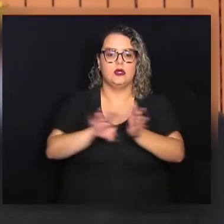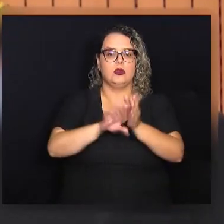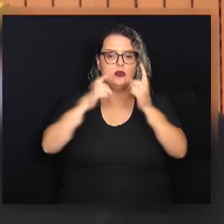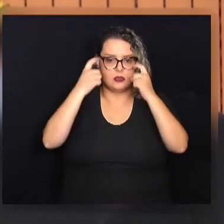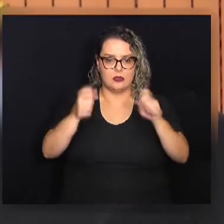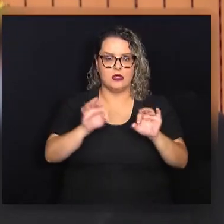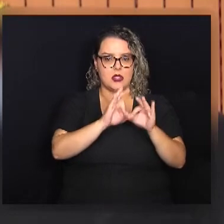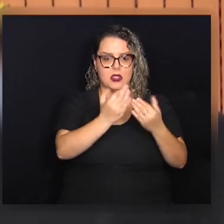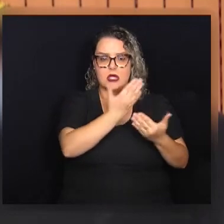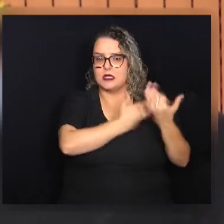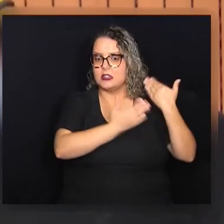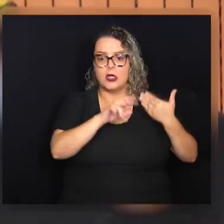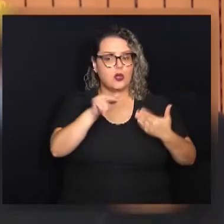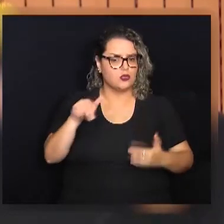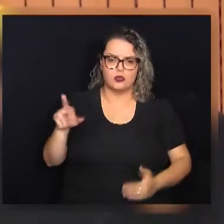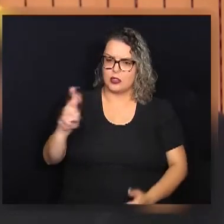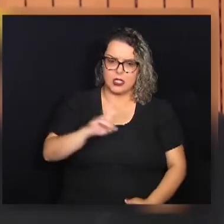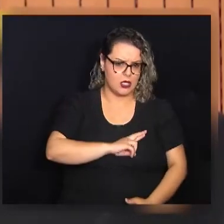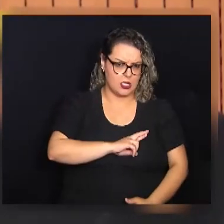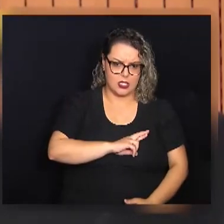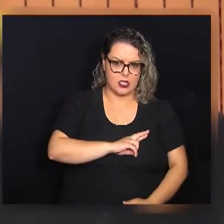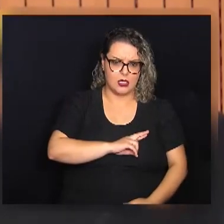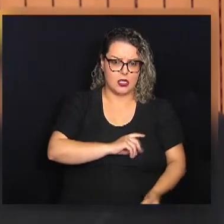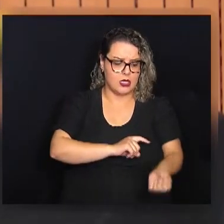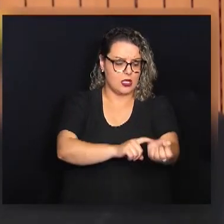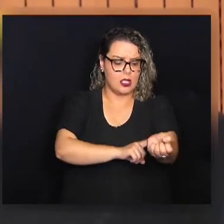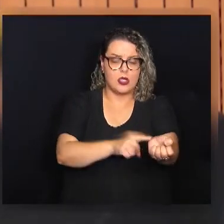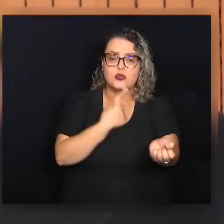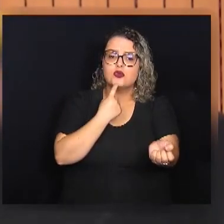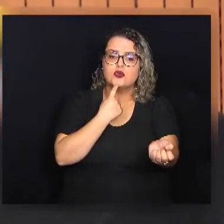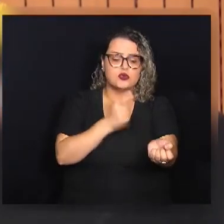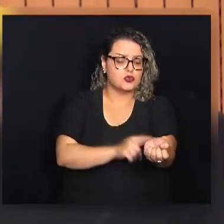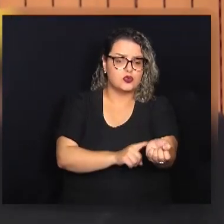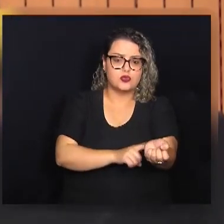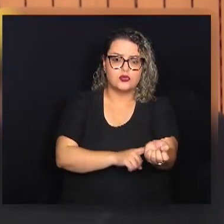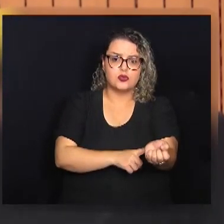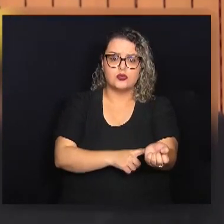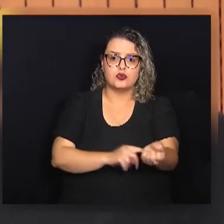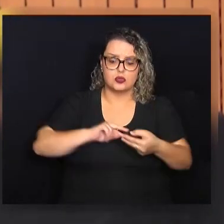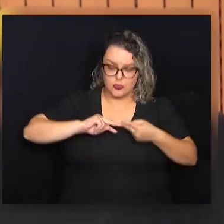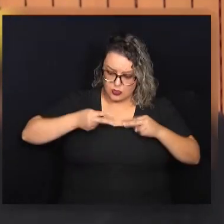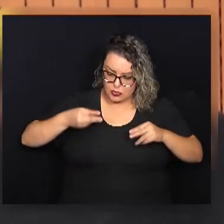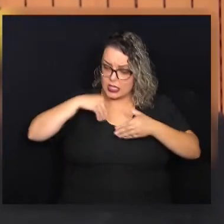religião. Está no nosso sangue. Está no nosso DNA.